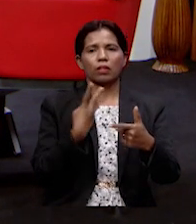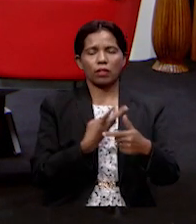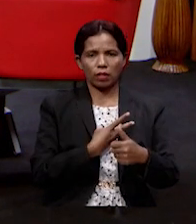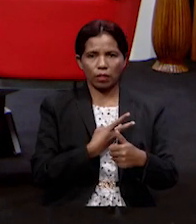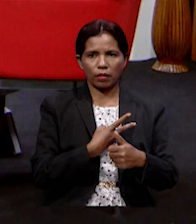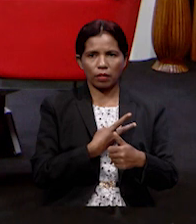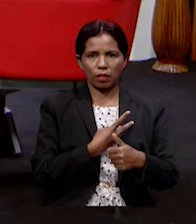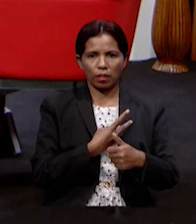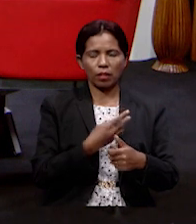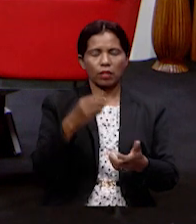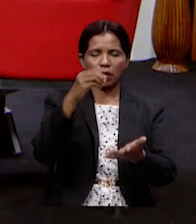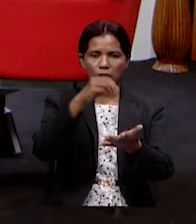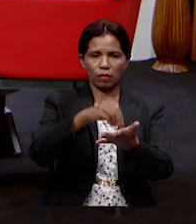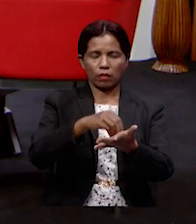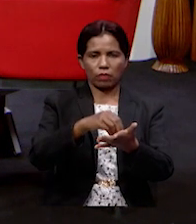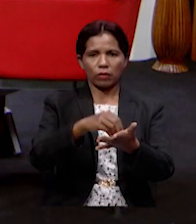ita garante